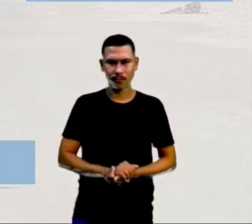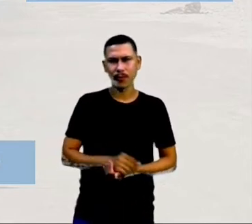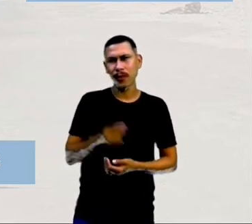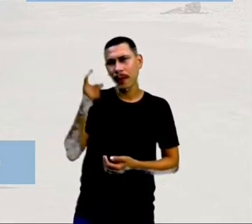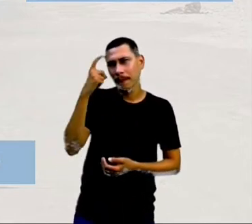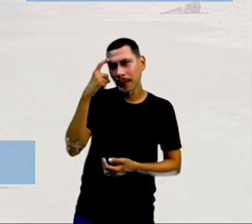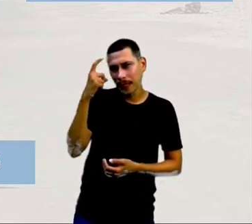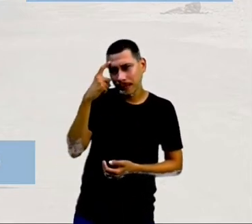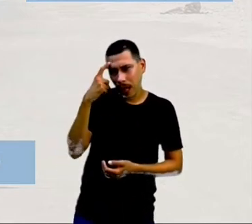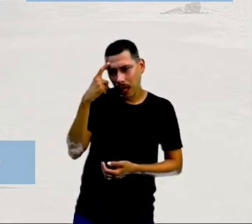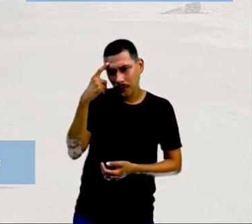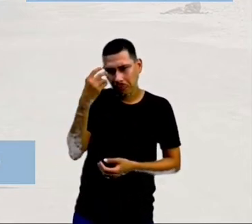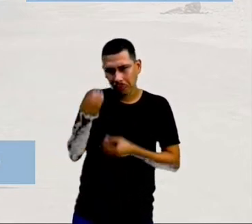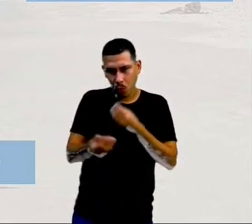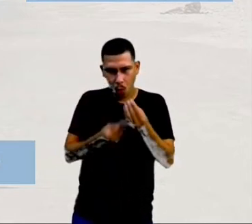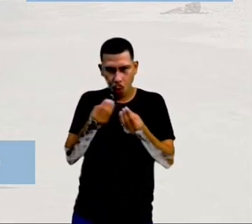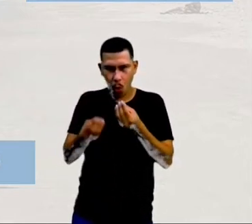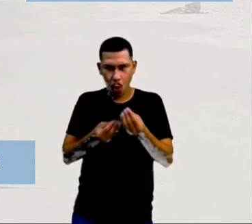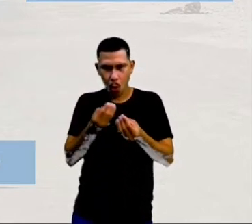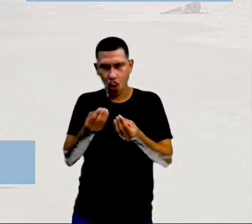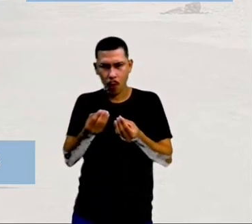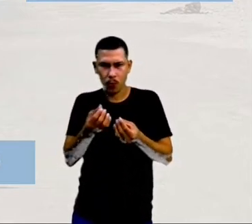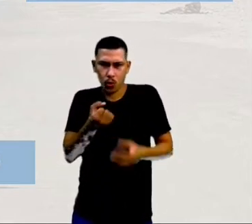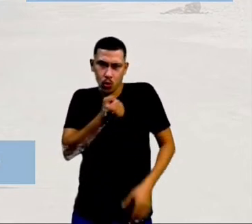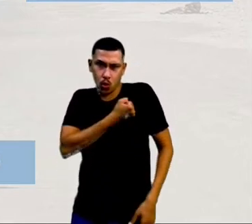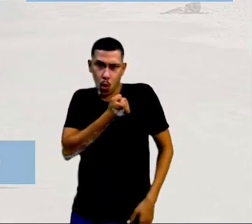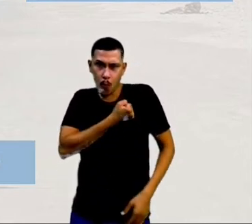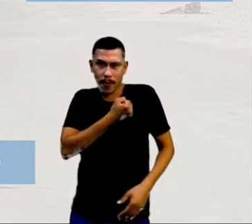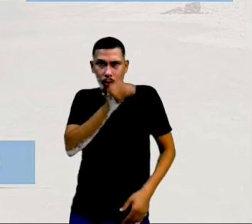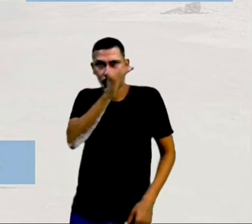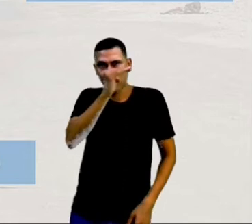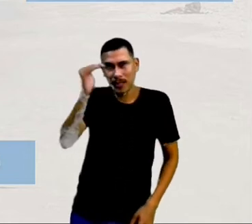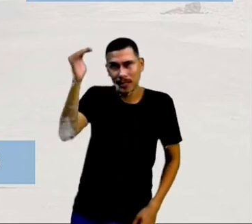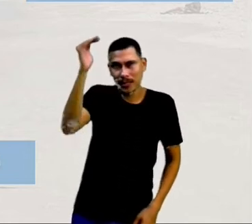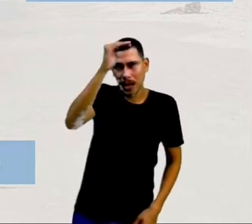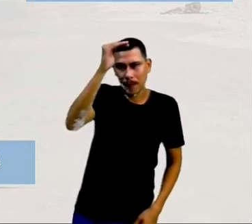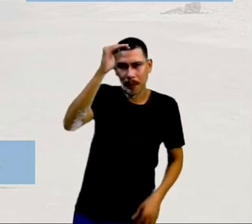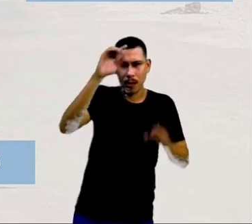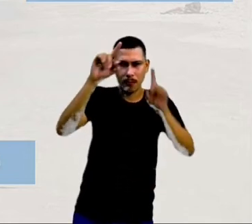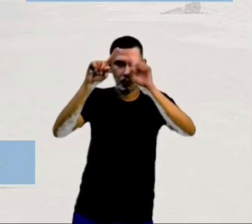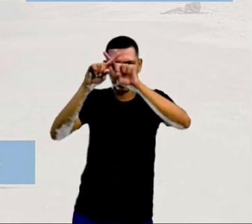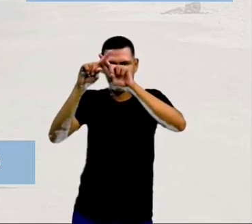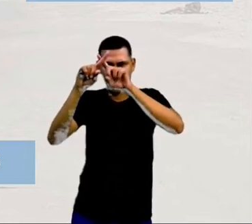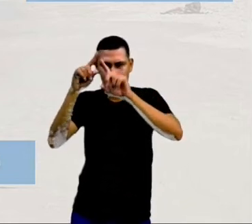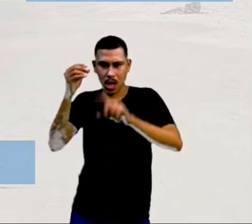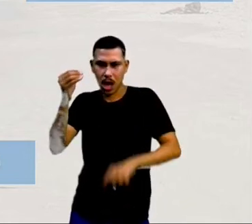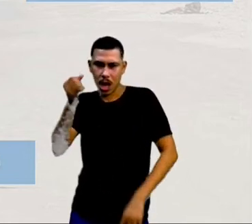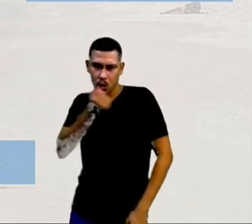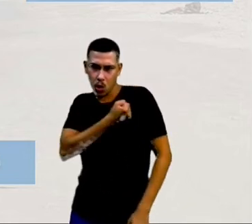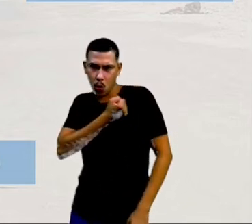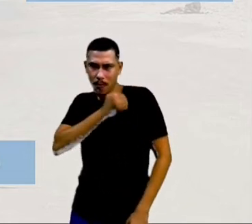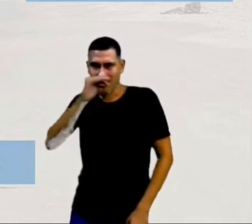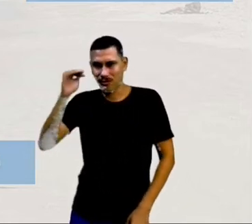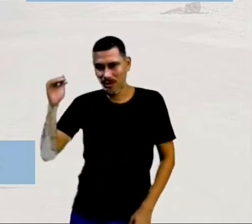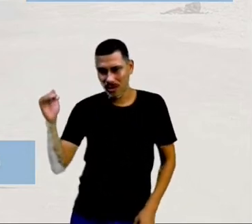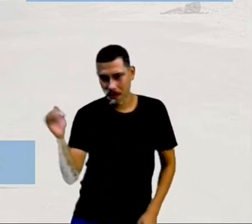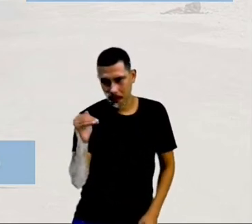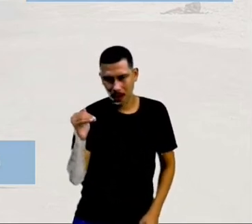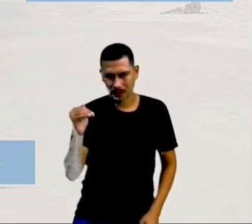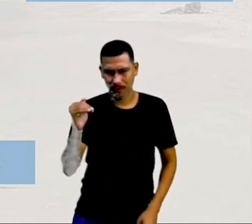em fração, o numerador vai multiplicar o denominador de lá, tá bom? A gente está falando em razão,